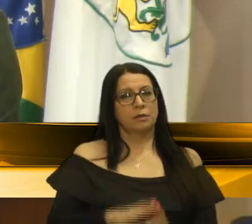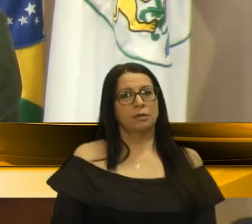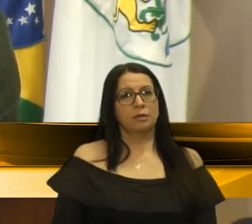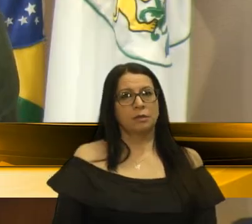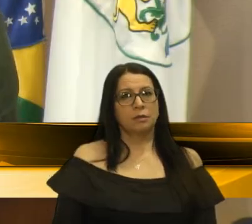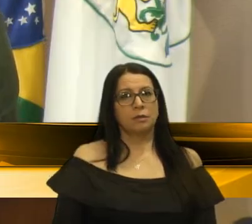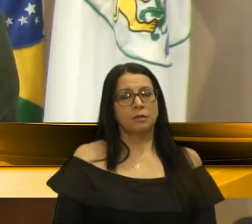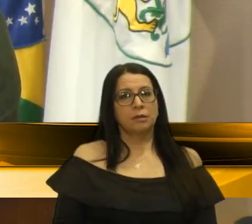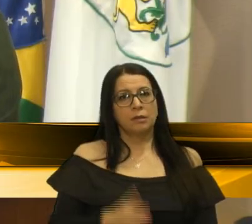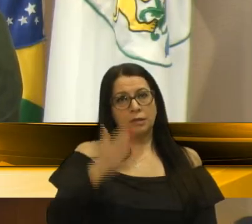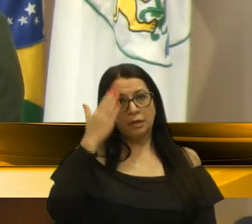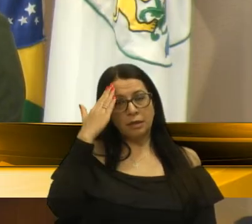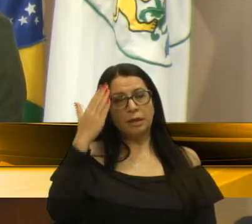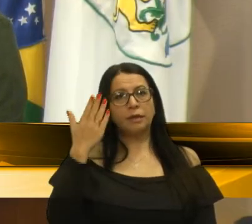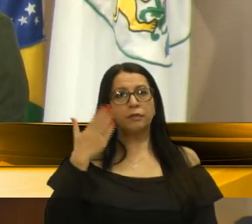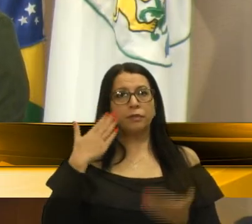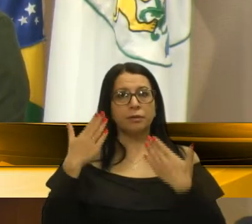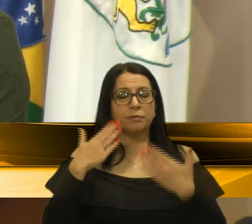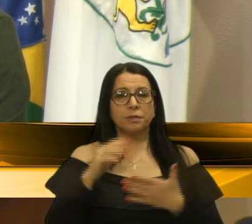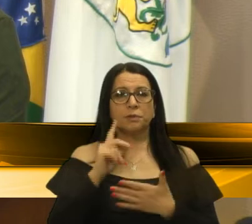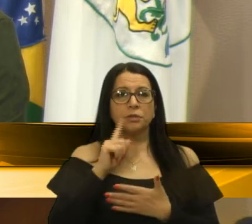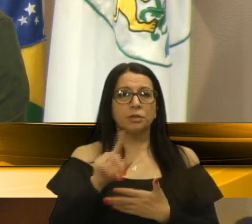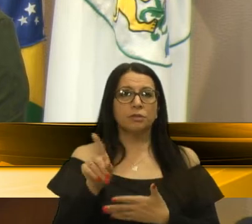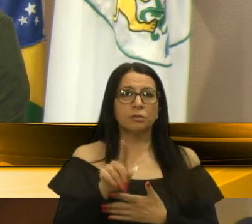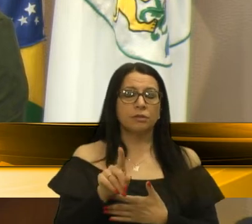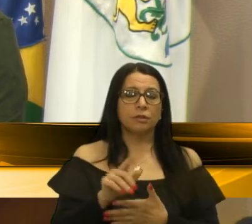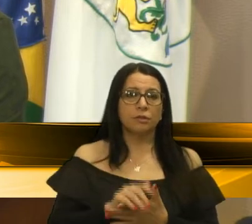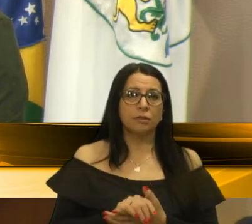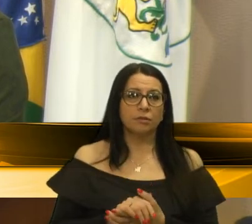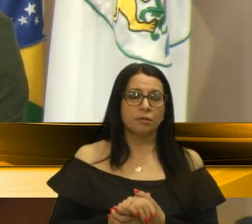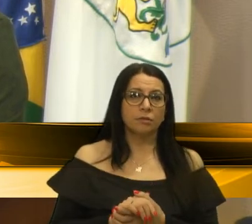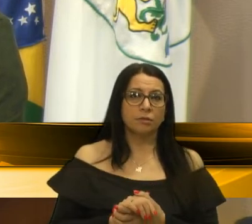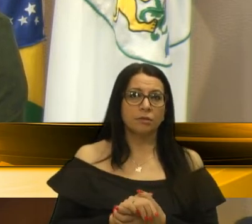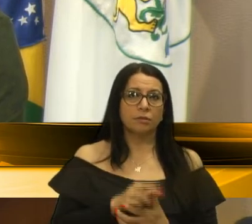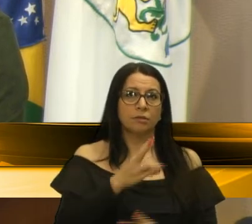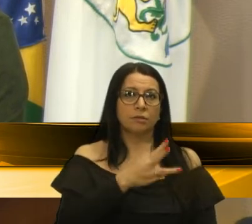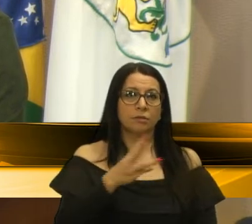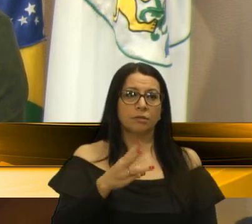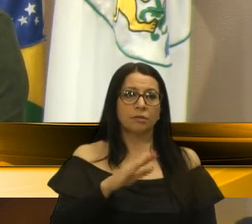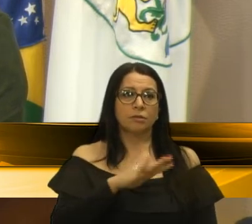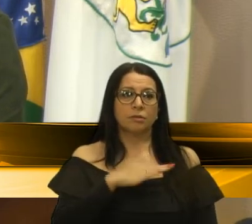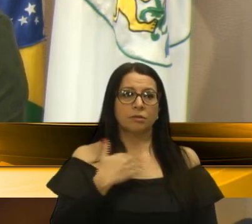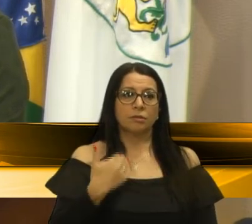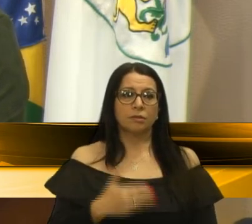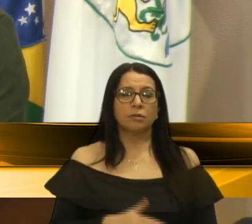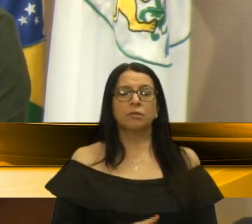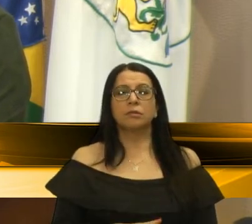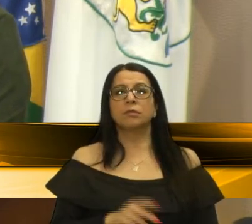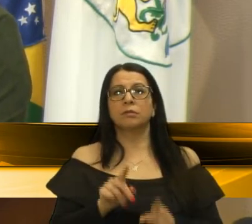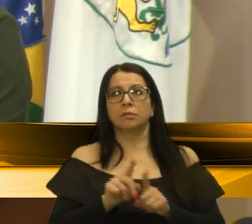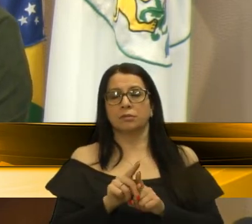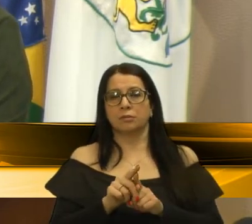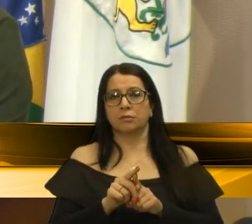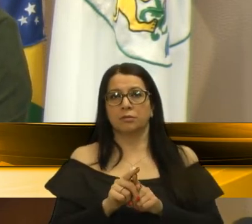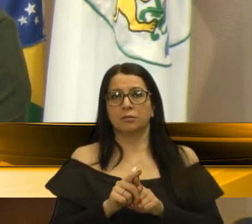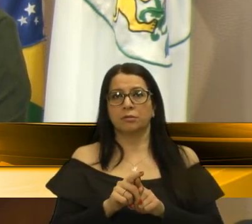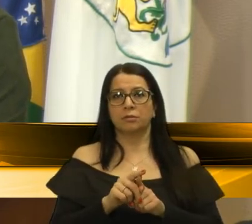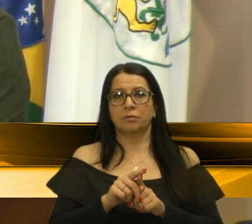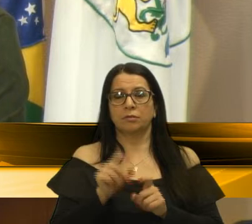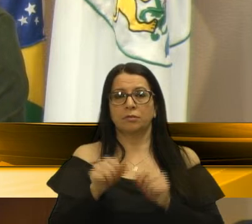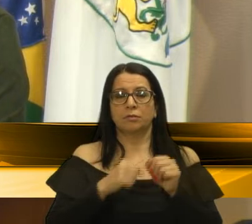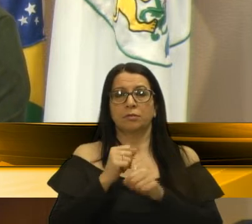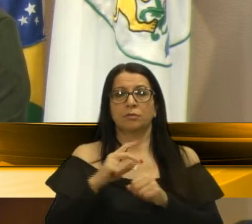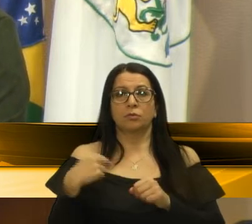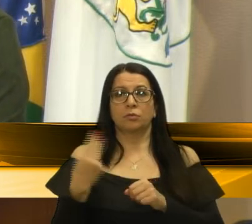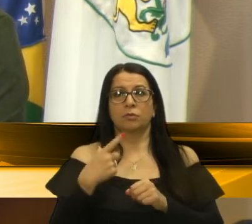Obrigada, vereadora. Sem dúvida, né? 2018, o ano inteiro, foram 33 mortes no trânsito. Esse ano nós já estamos com o número